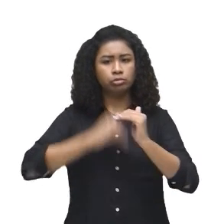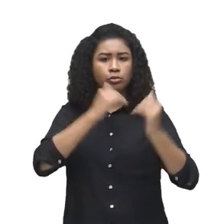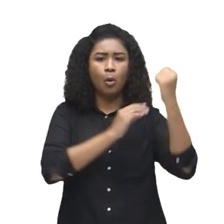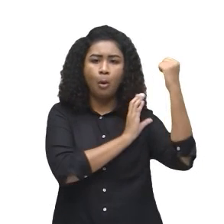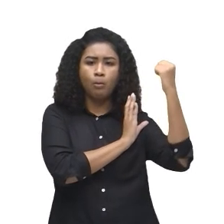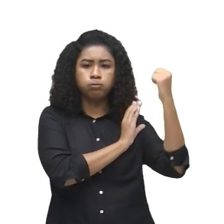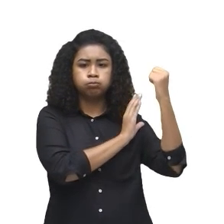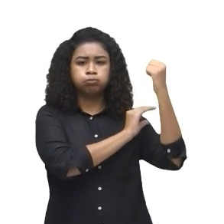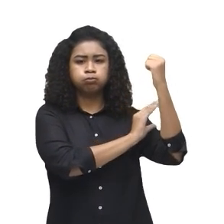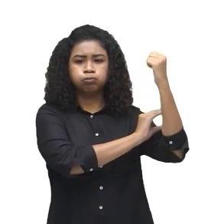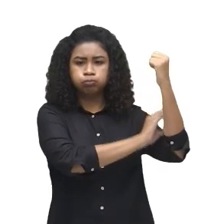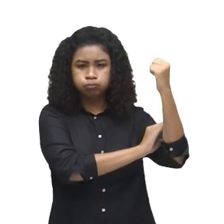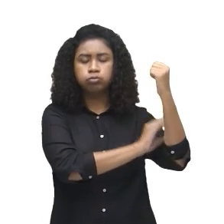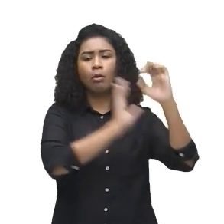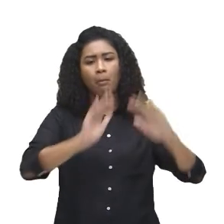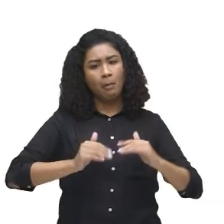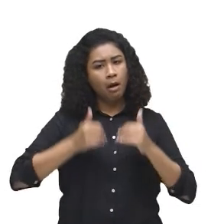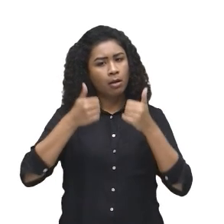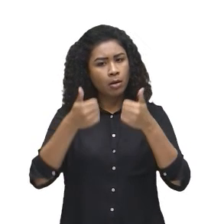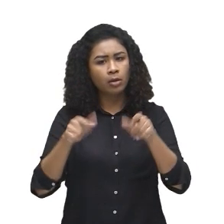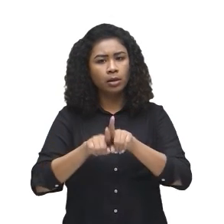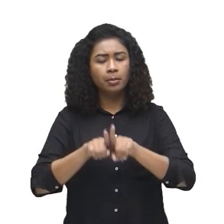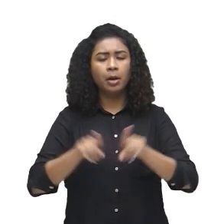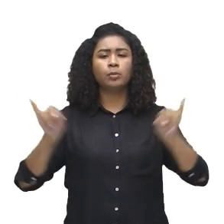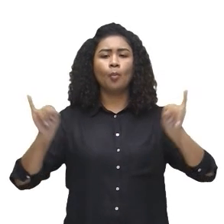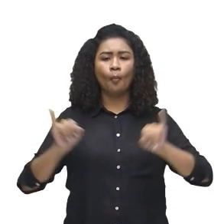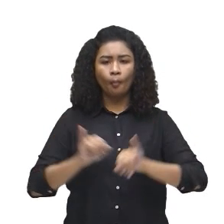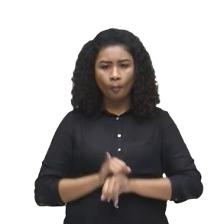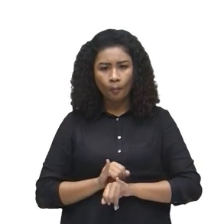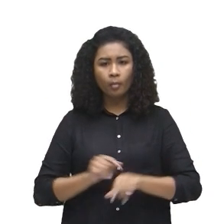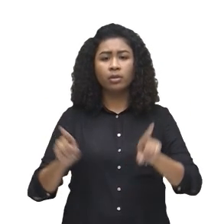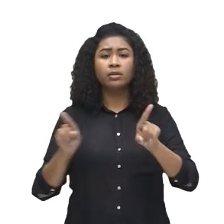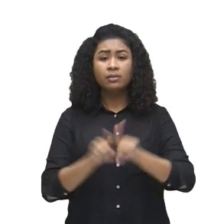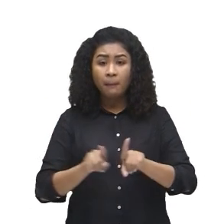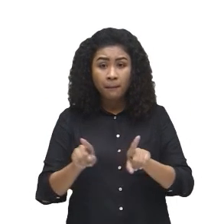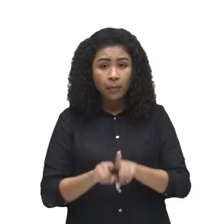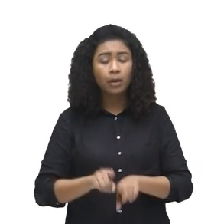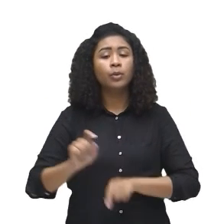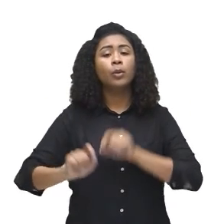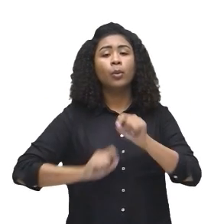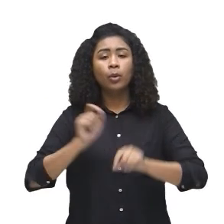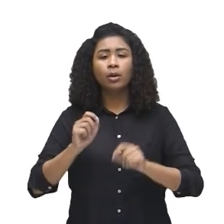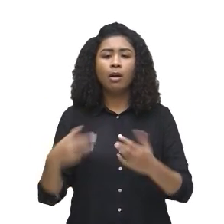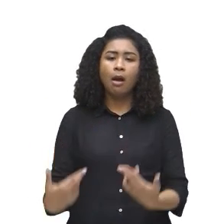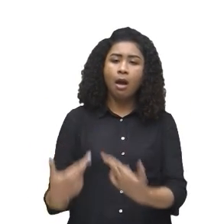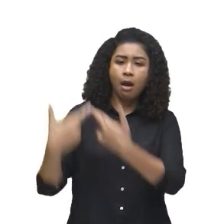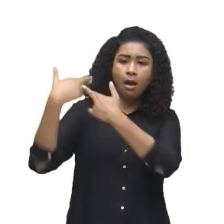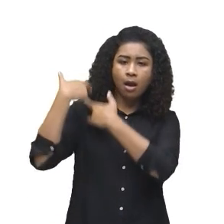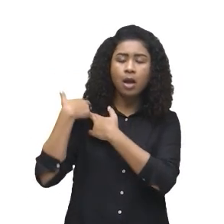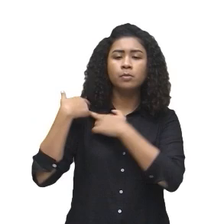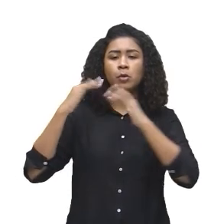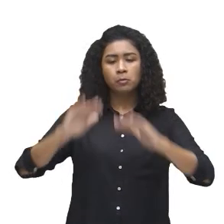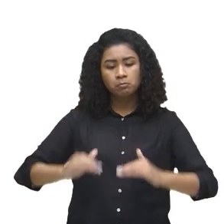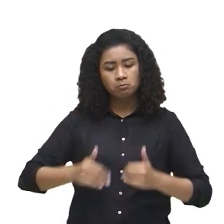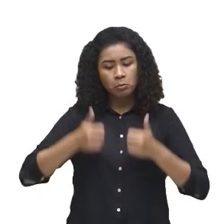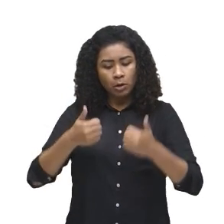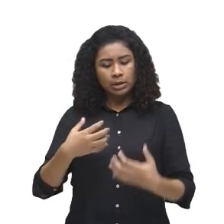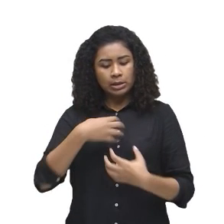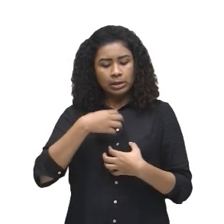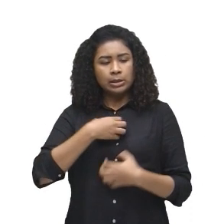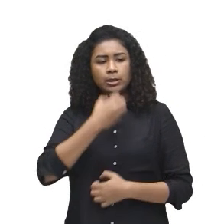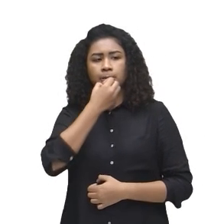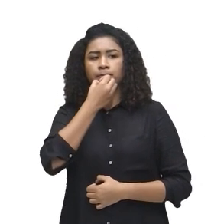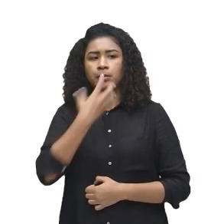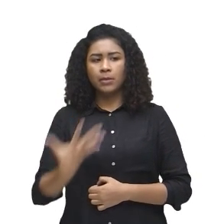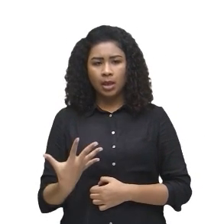e do condicionamento físico, emagrecem e, com toda certeza, são responsáveis pelo bem-estar e uma